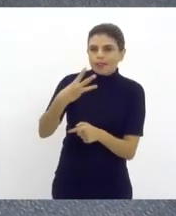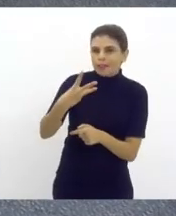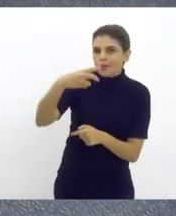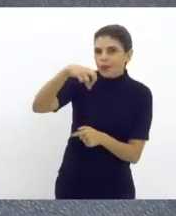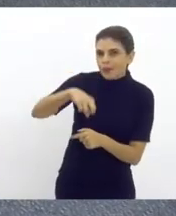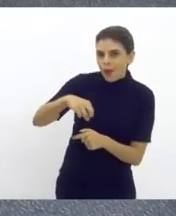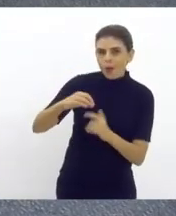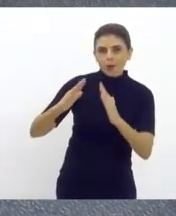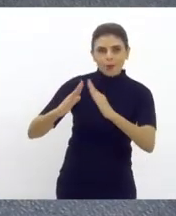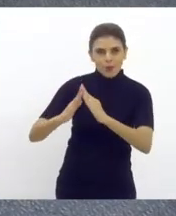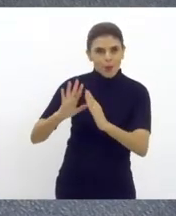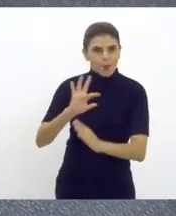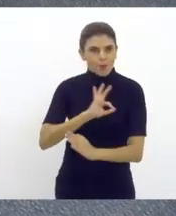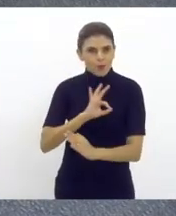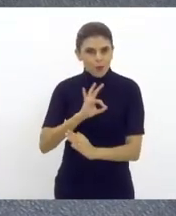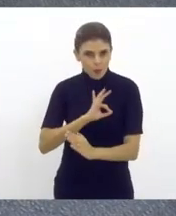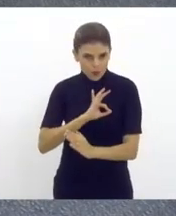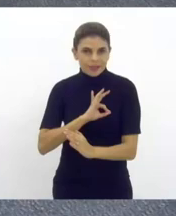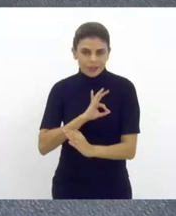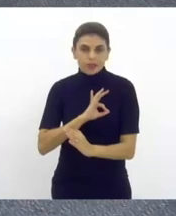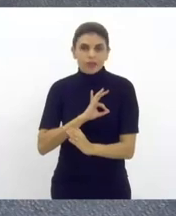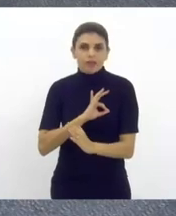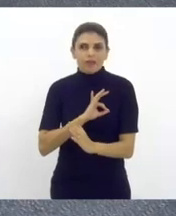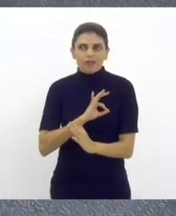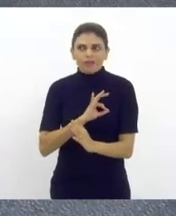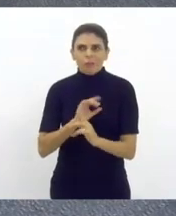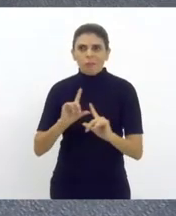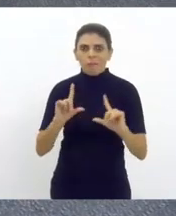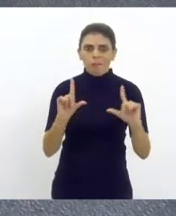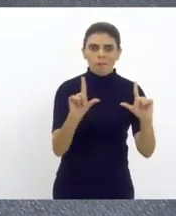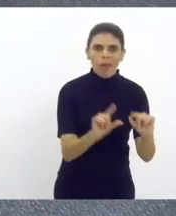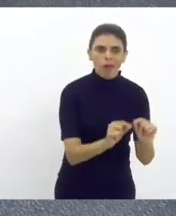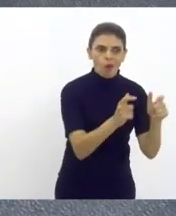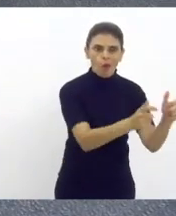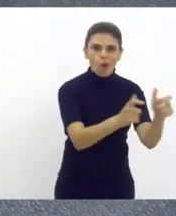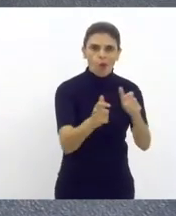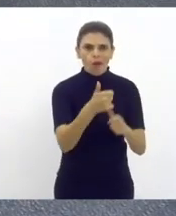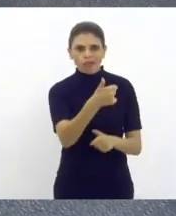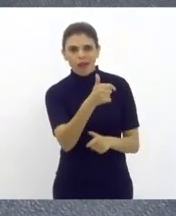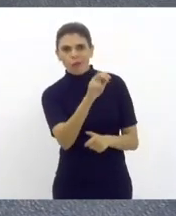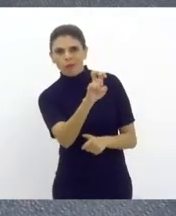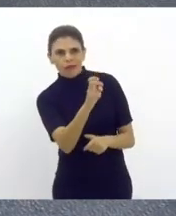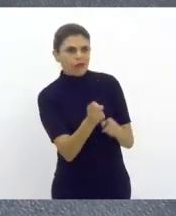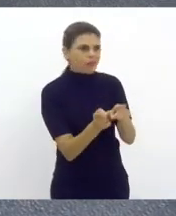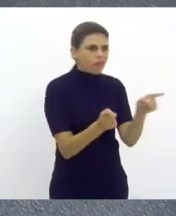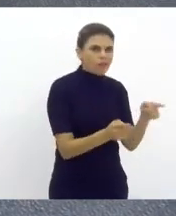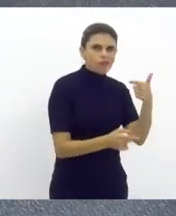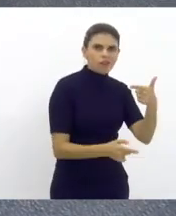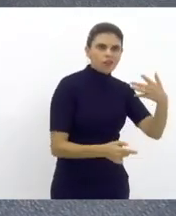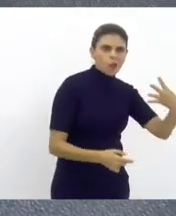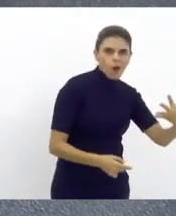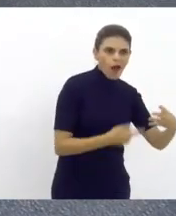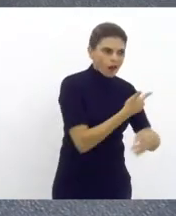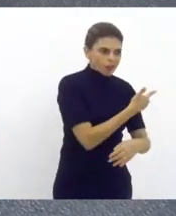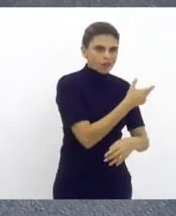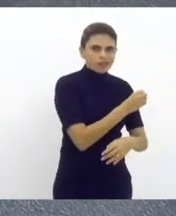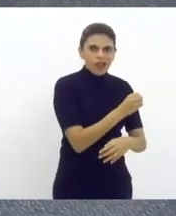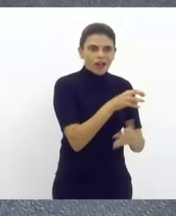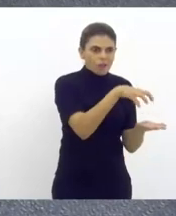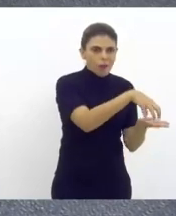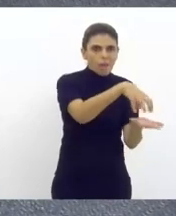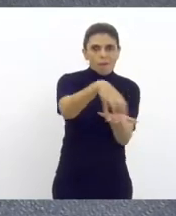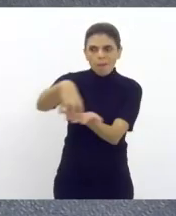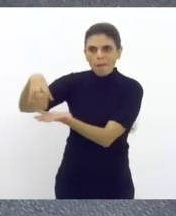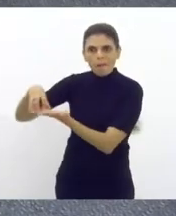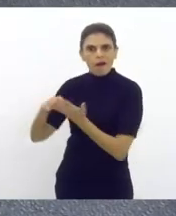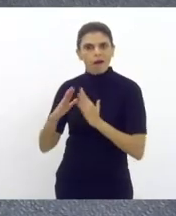batalhão e bem em um número bem menor para os outros pudécimo quinto por 24 por 21 e é